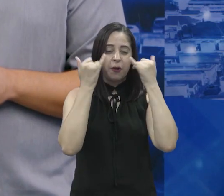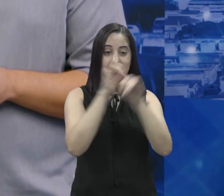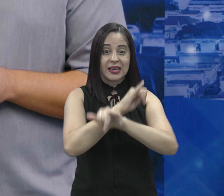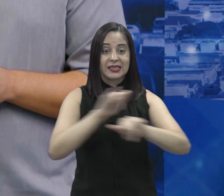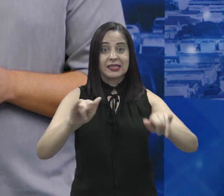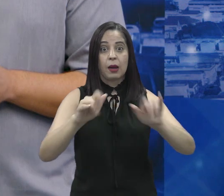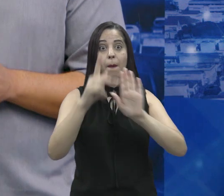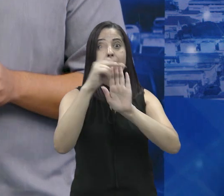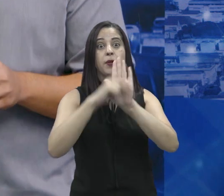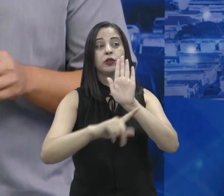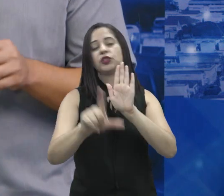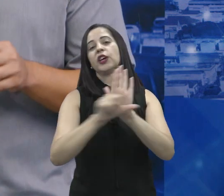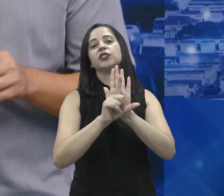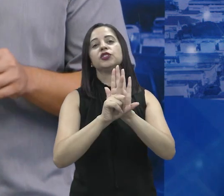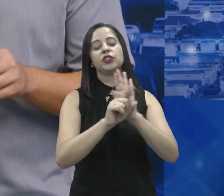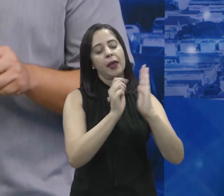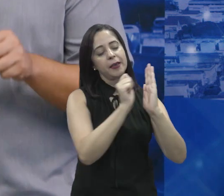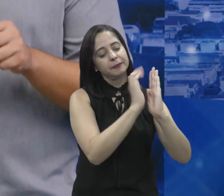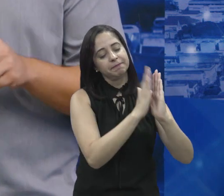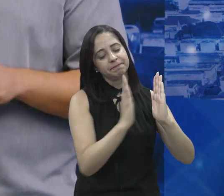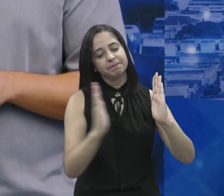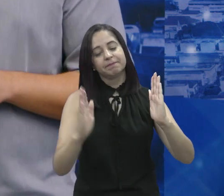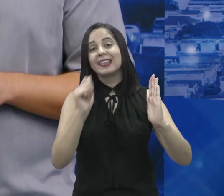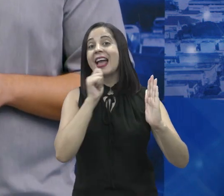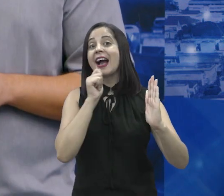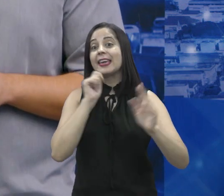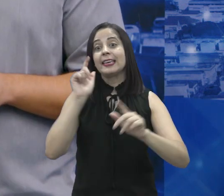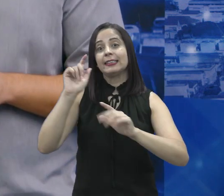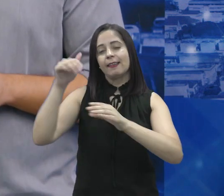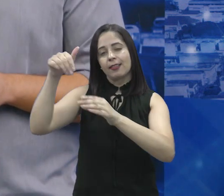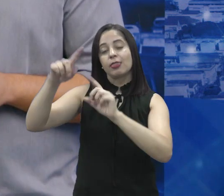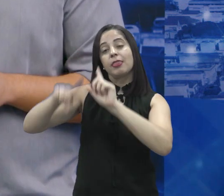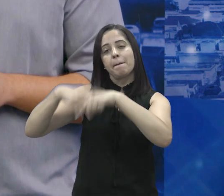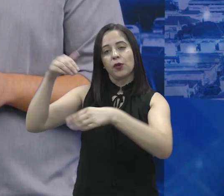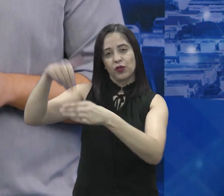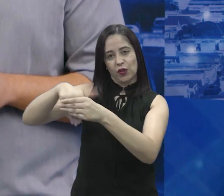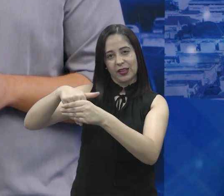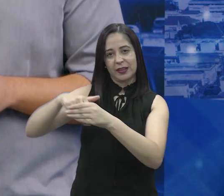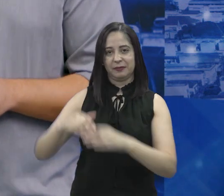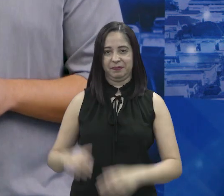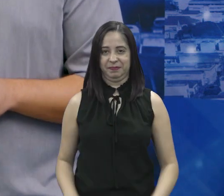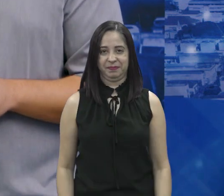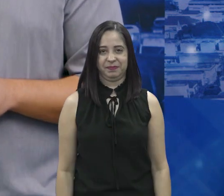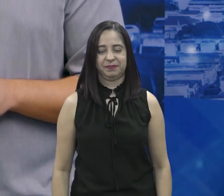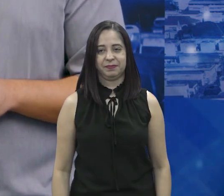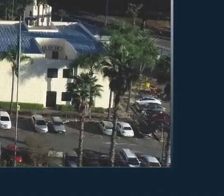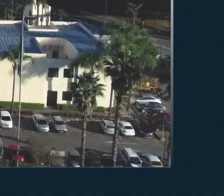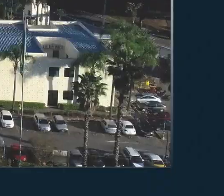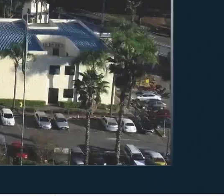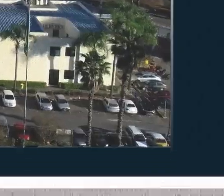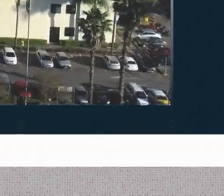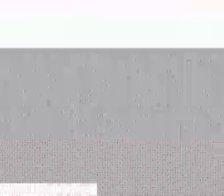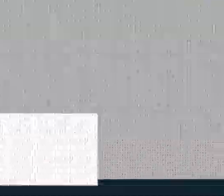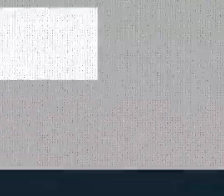com informações sobre um projeto de lei em tramitação aqui na Casa do Legislativo. Até já!